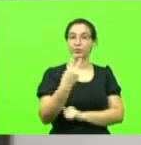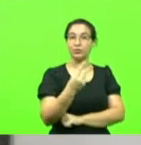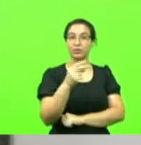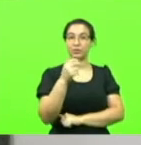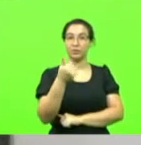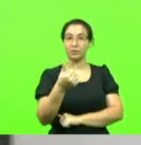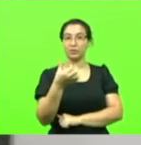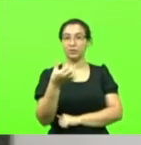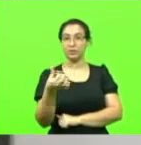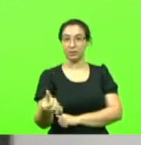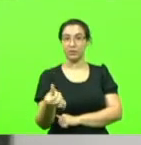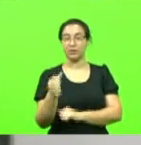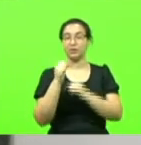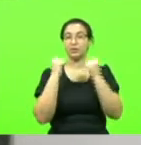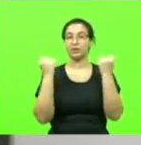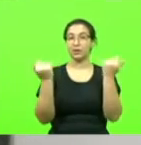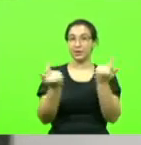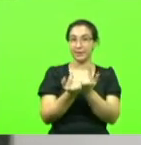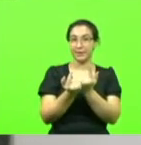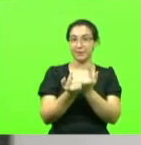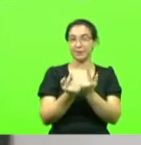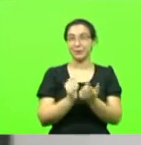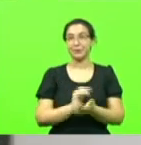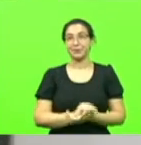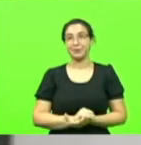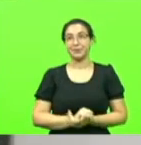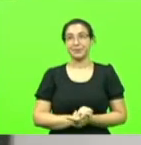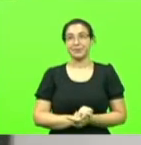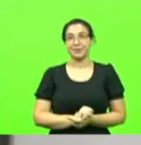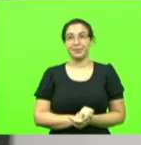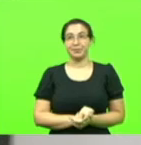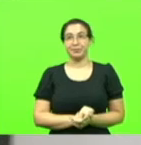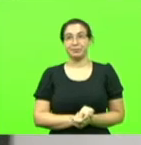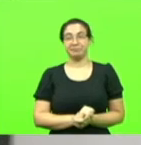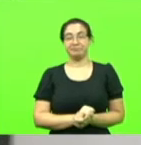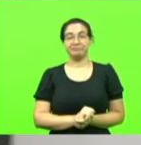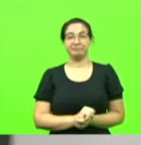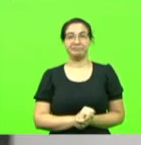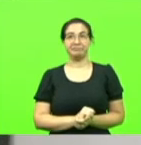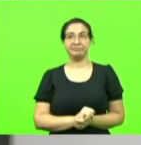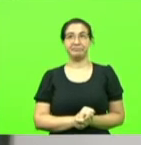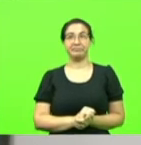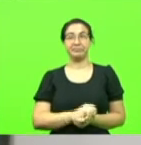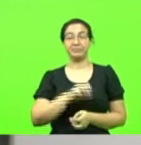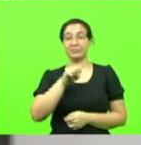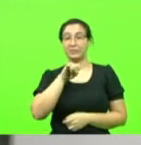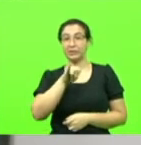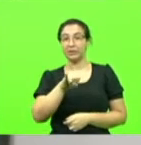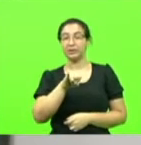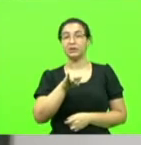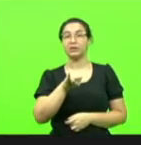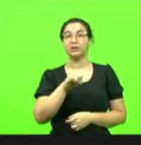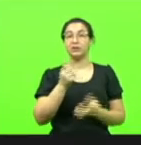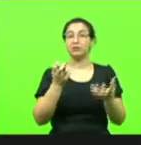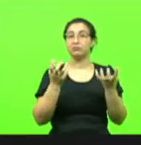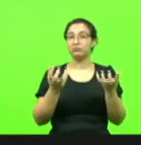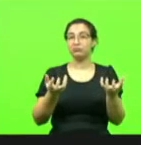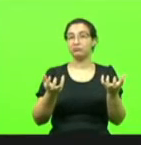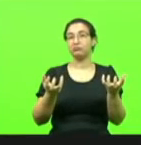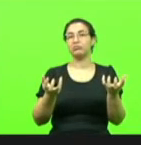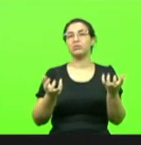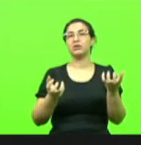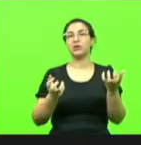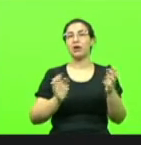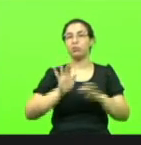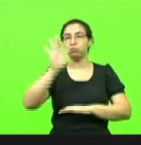do Rio alesc e é eu deixo aberto se quiser se